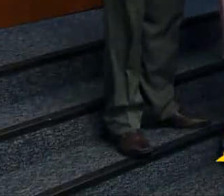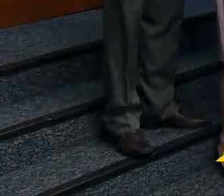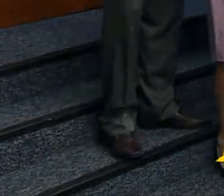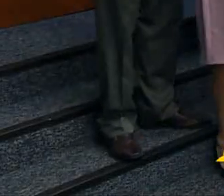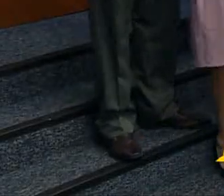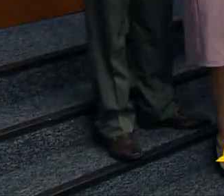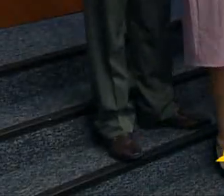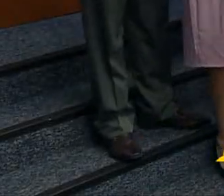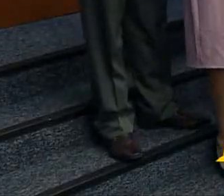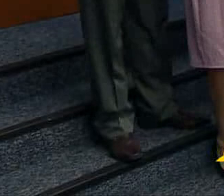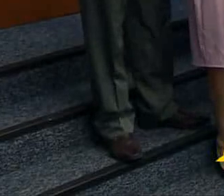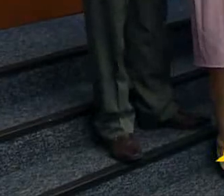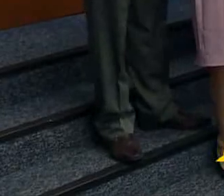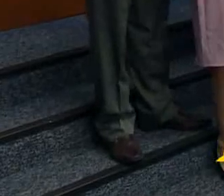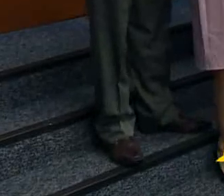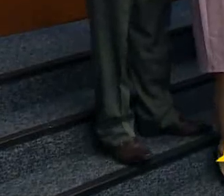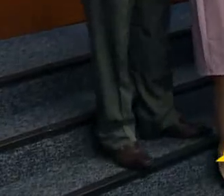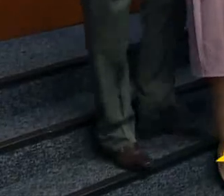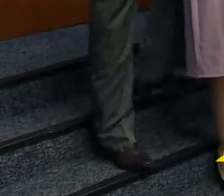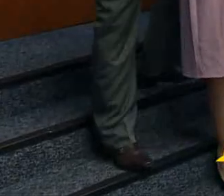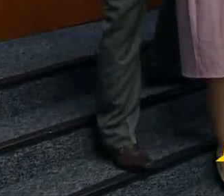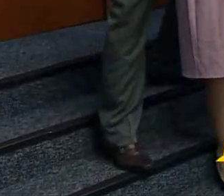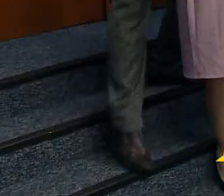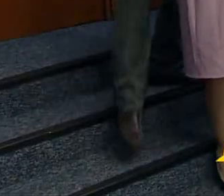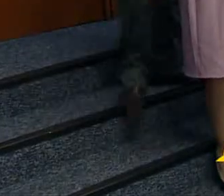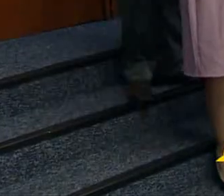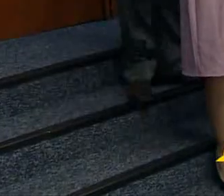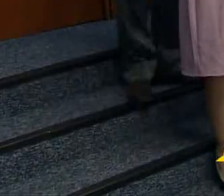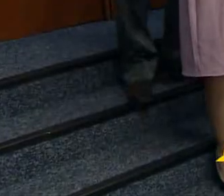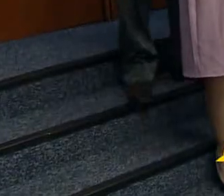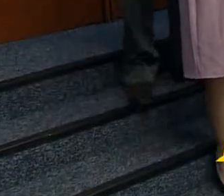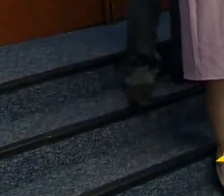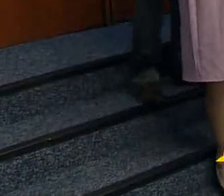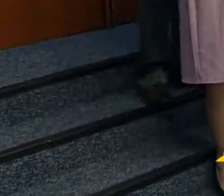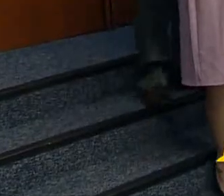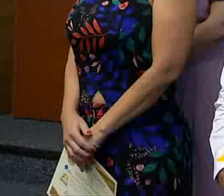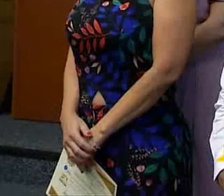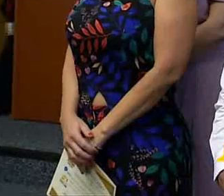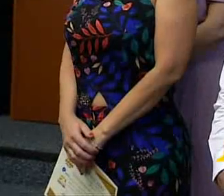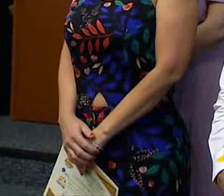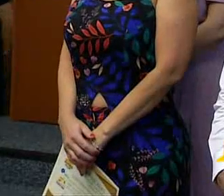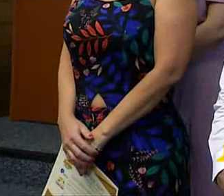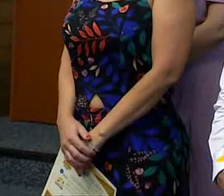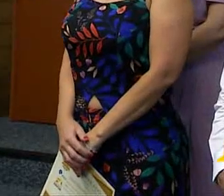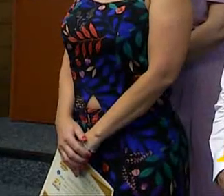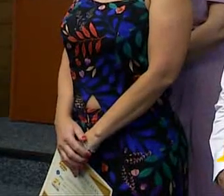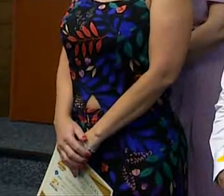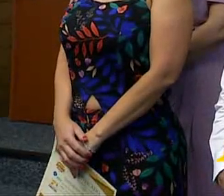Vamos agora para um registro fotográfico deste momento.